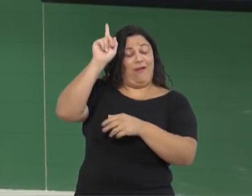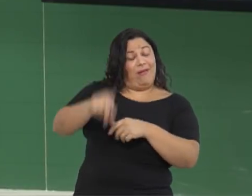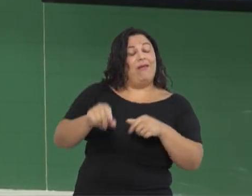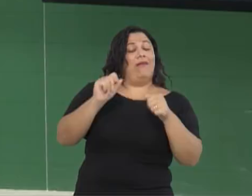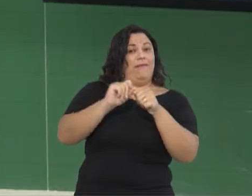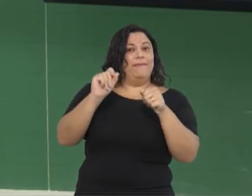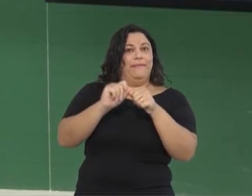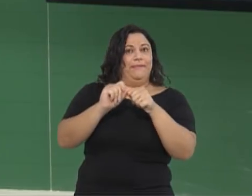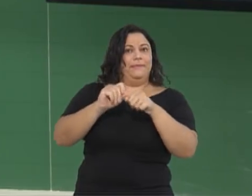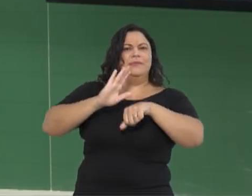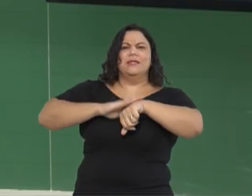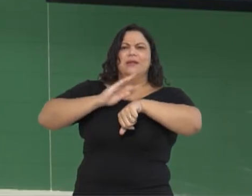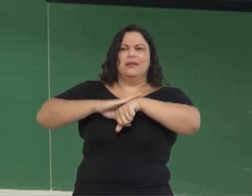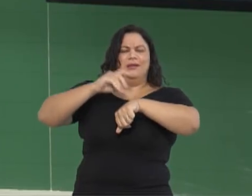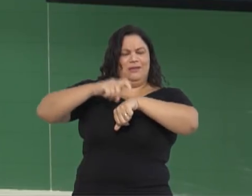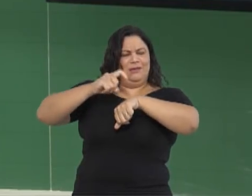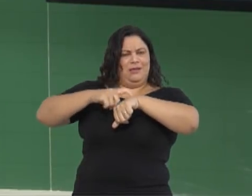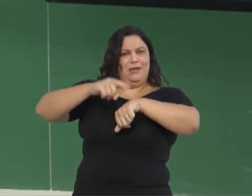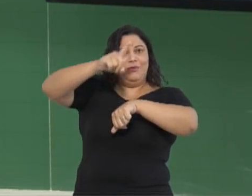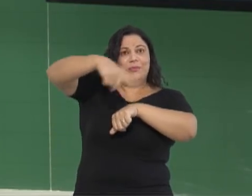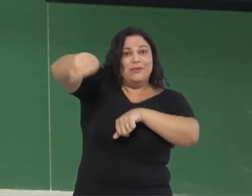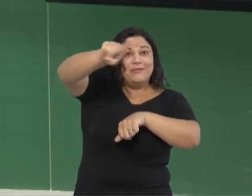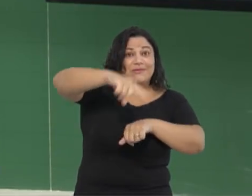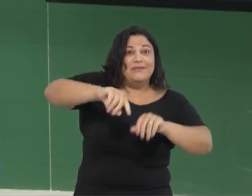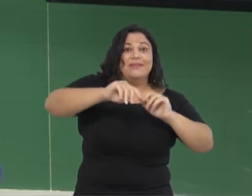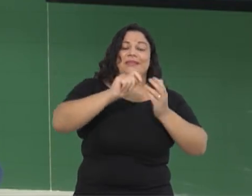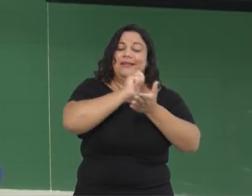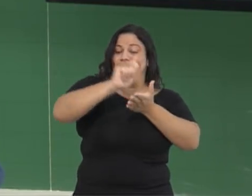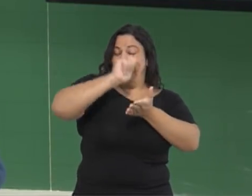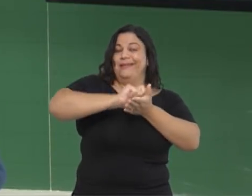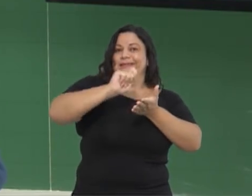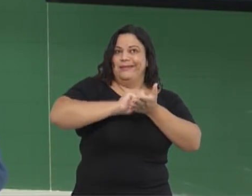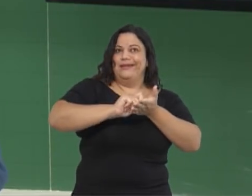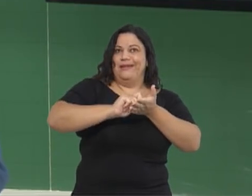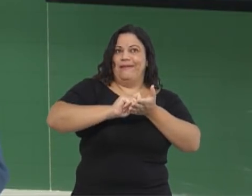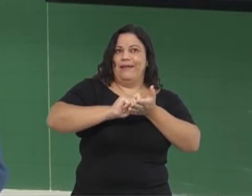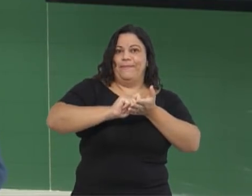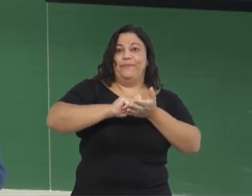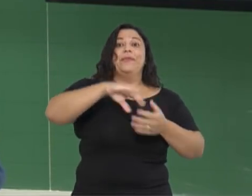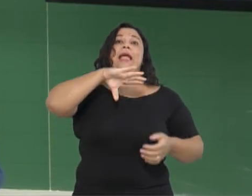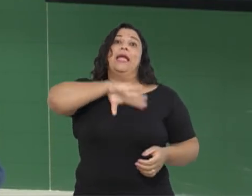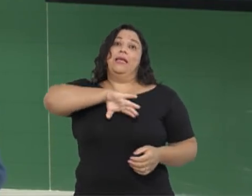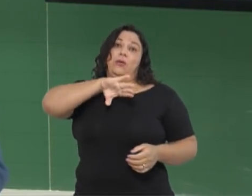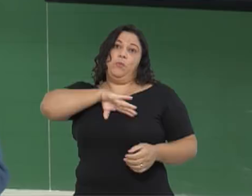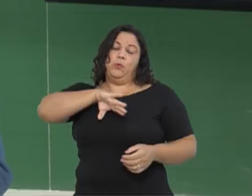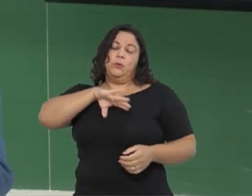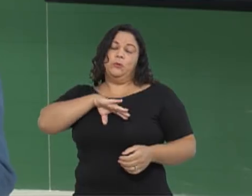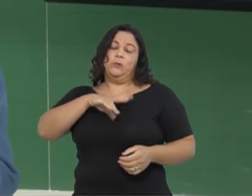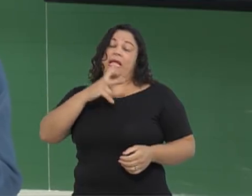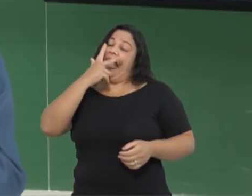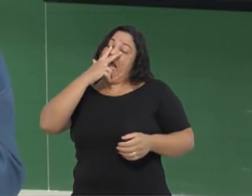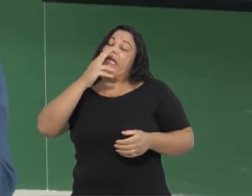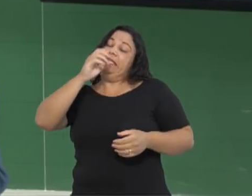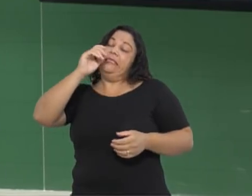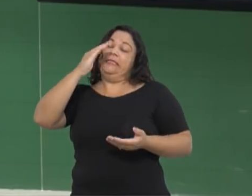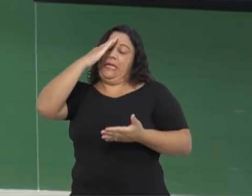dá esse tempo para vocês escreverem? Eu acredito que em língua portuguesa vocês fazem e fazem bastante,